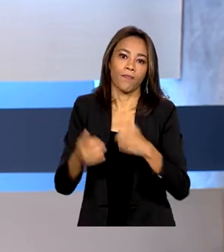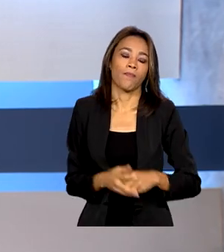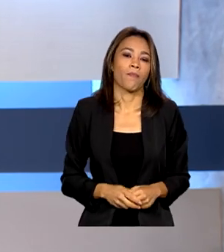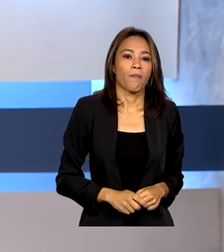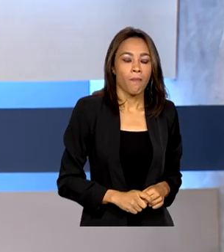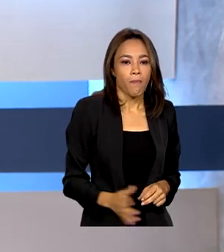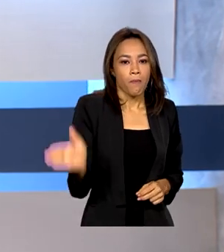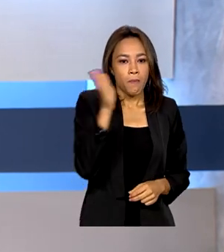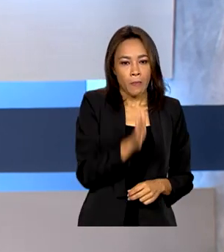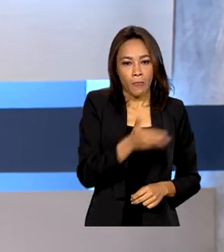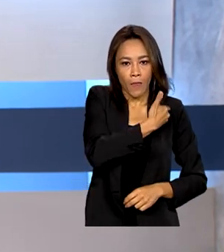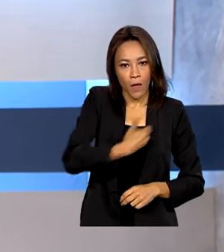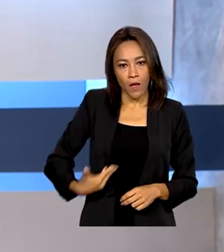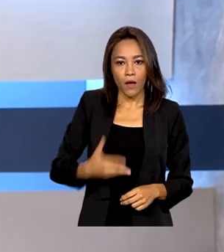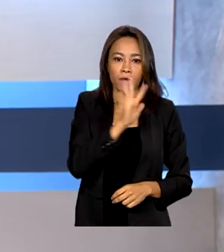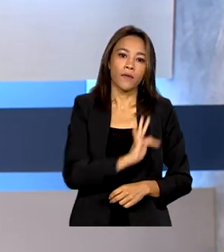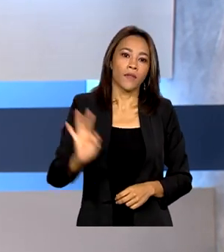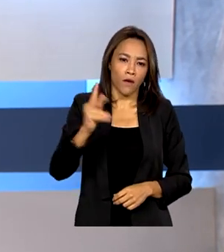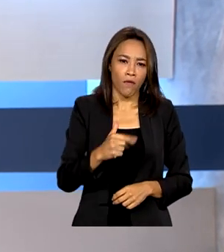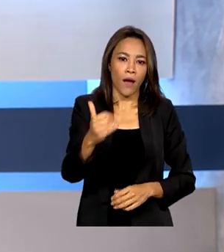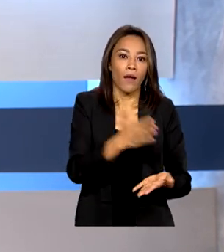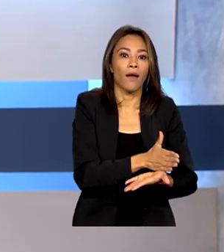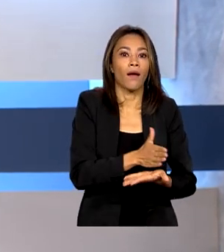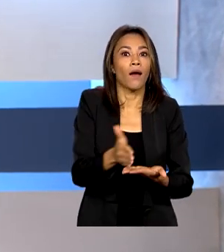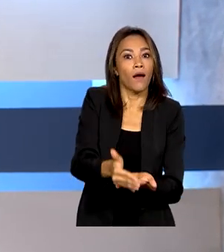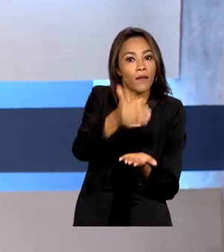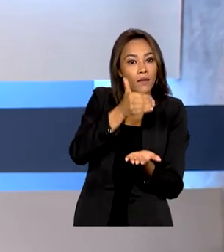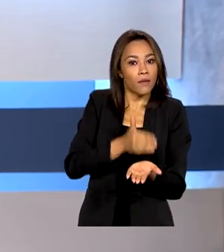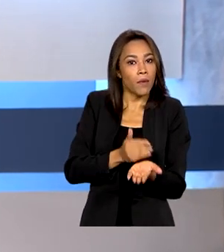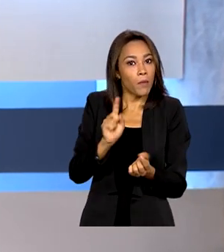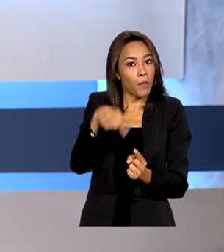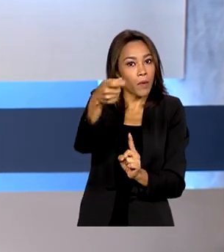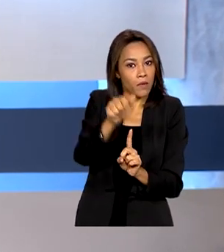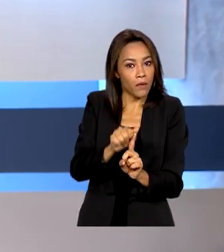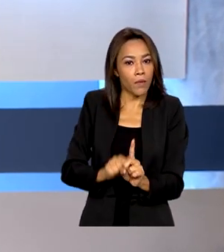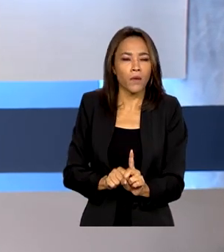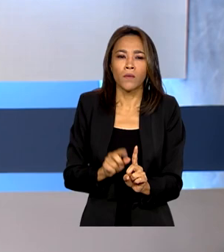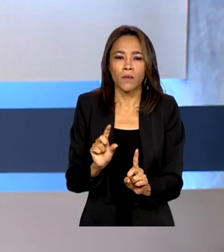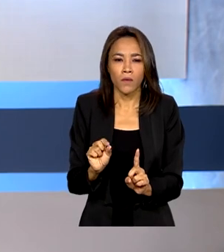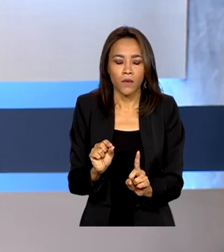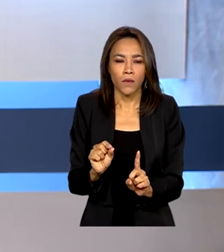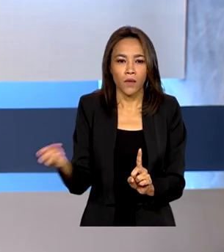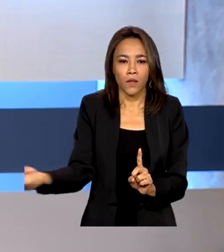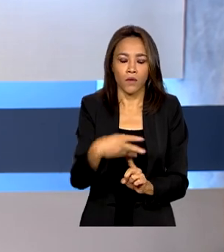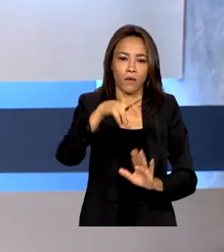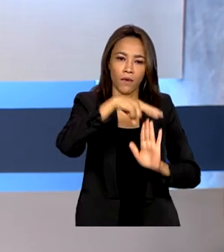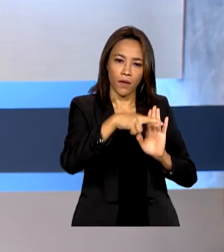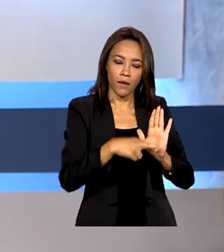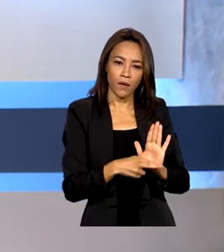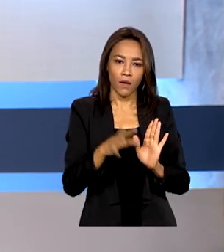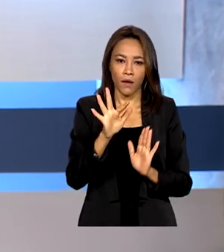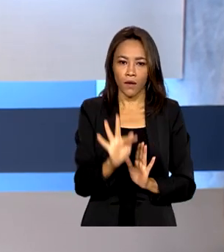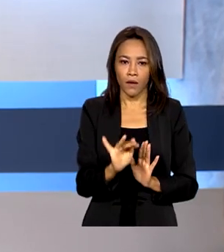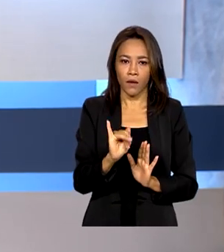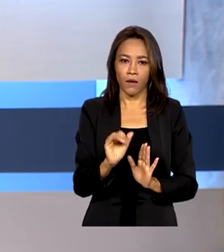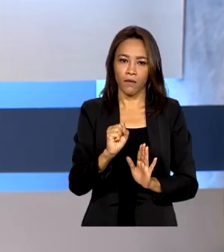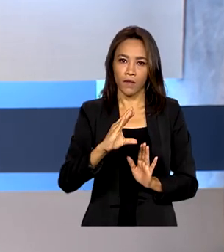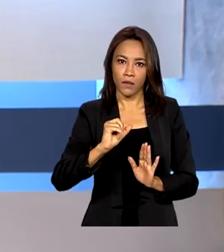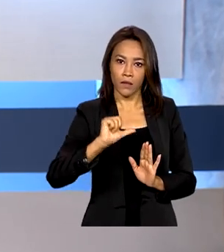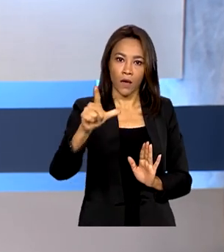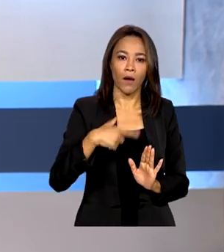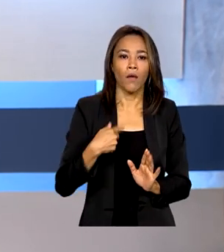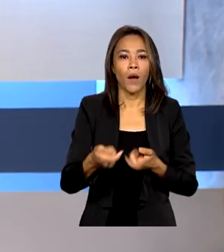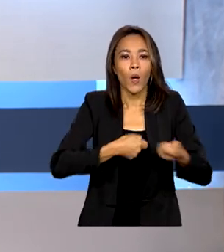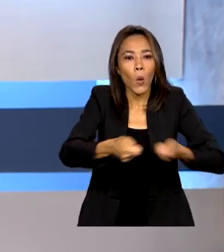E o governo federal deve antecipar para o mês que vem a apresentação da nova regra fiscal para controlar os gastos